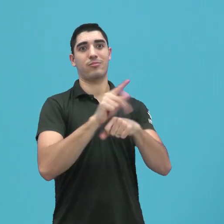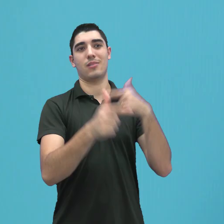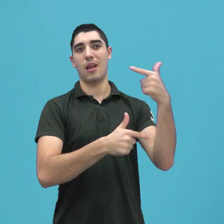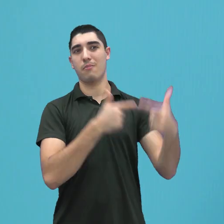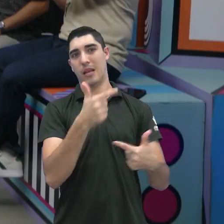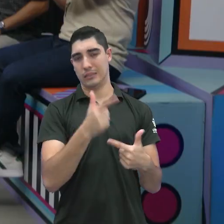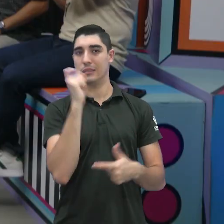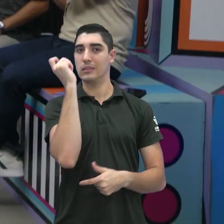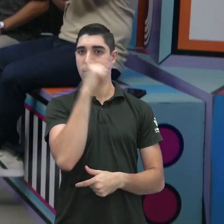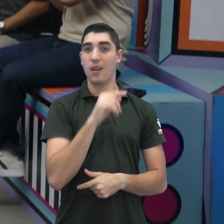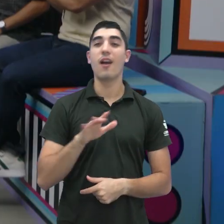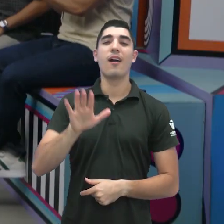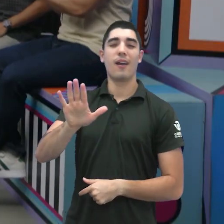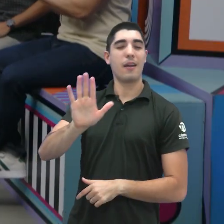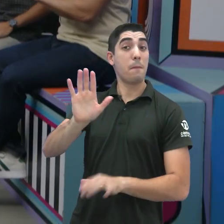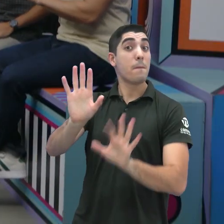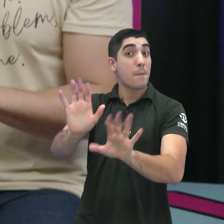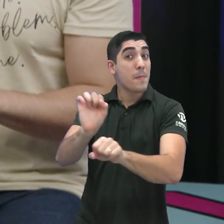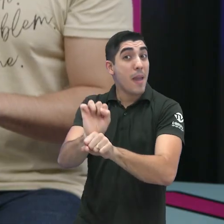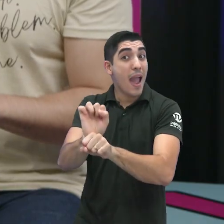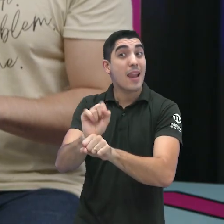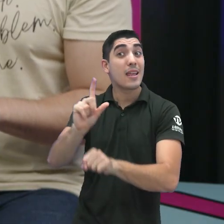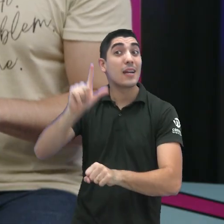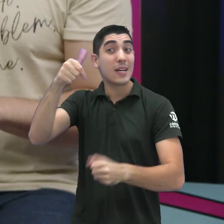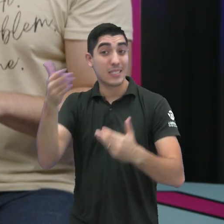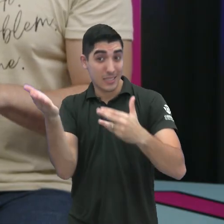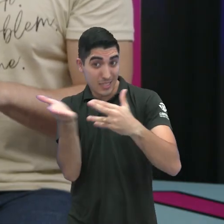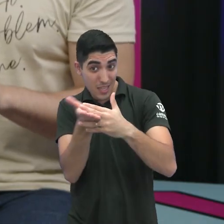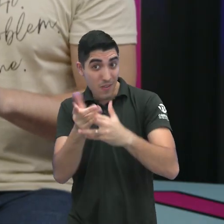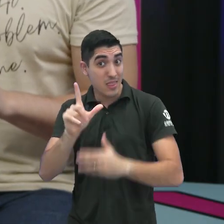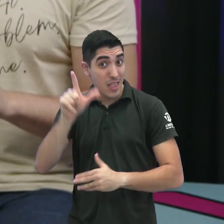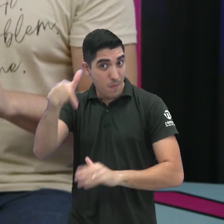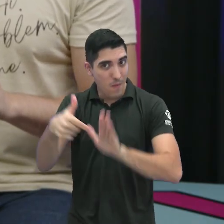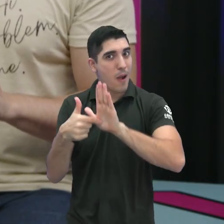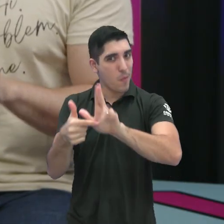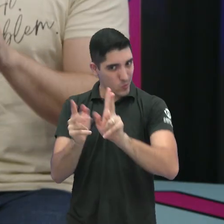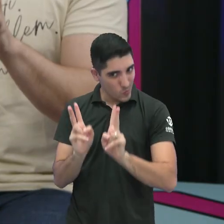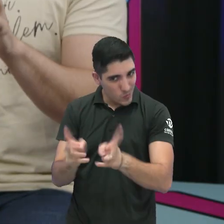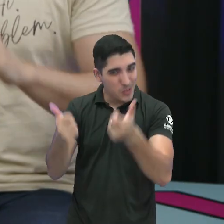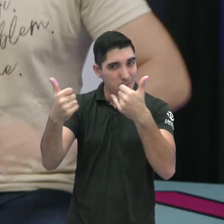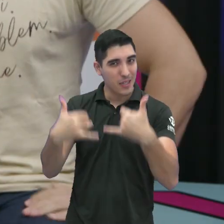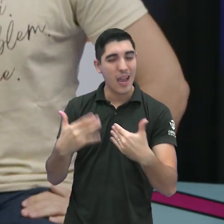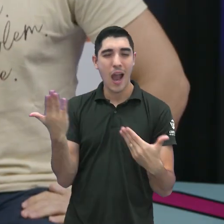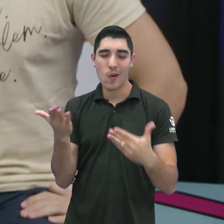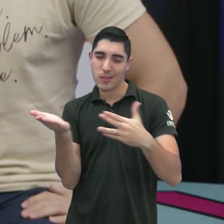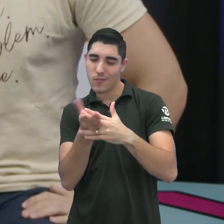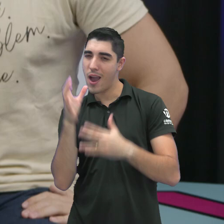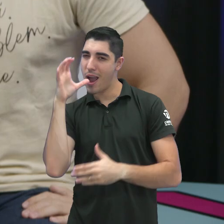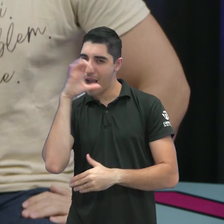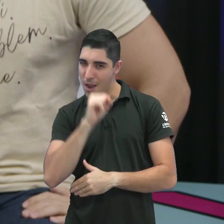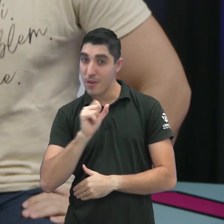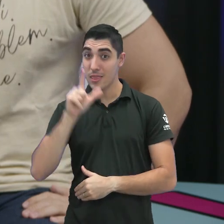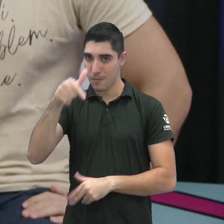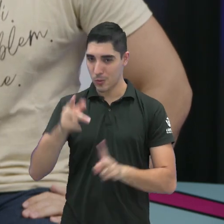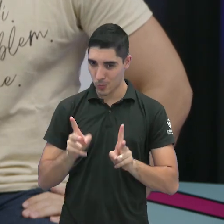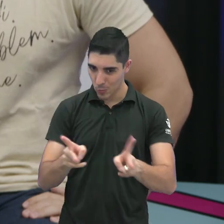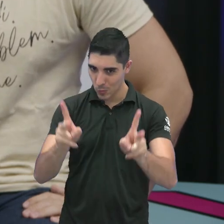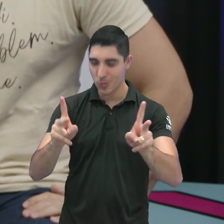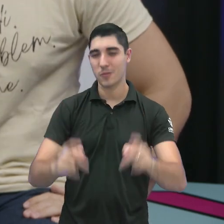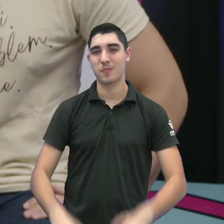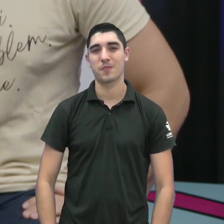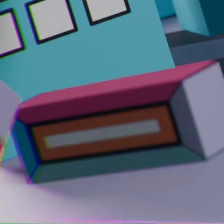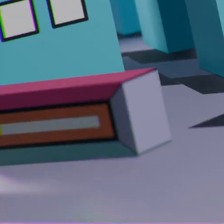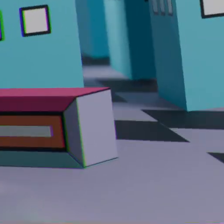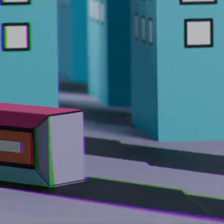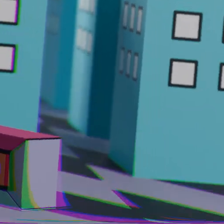etapa de deixar- estudar já passou. Vamos deixar esse papo pro segundo bloco, porque eu sei que ele vai se estender. A gente vai fazer uma pausa rapidinha aqui, não tá ligado? Mas a gente volta daqui a pouquinho. Até